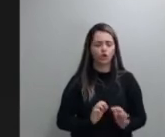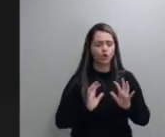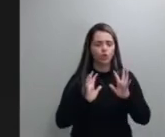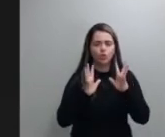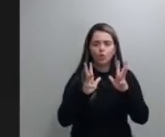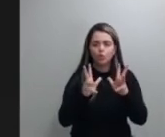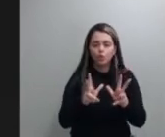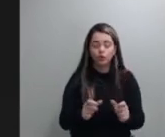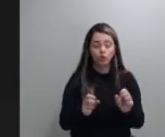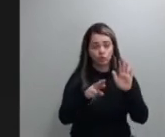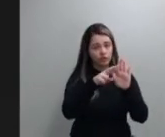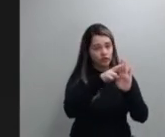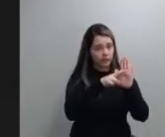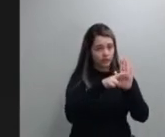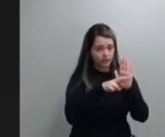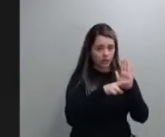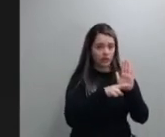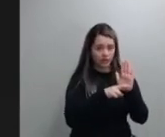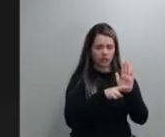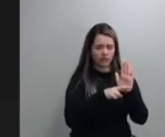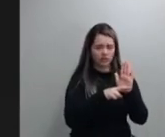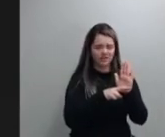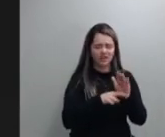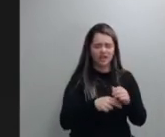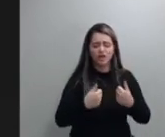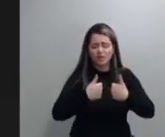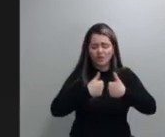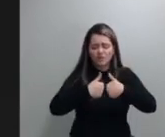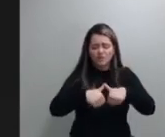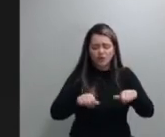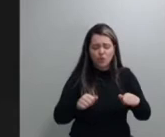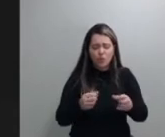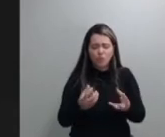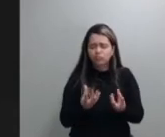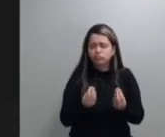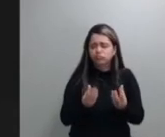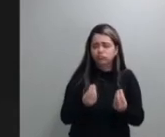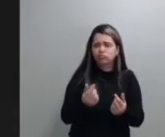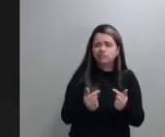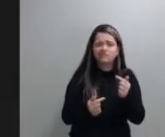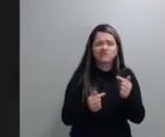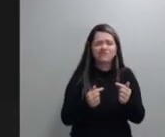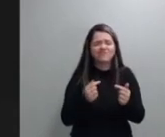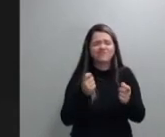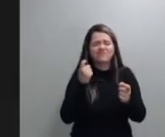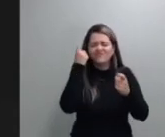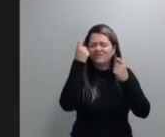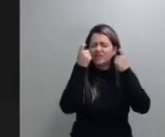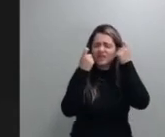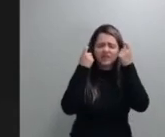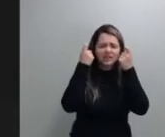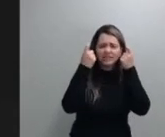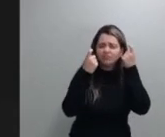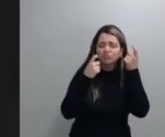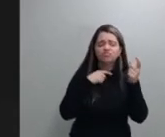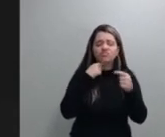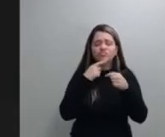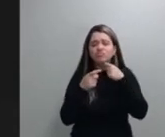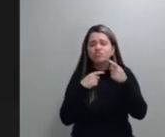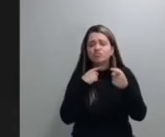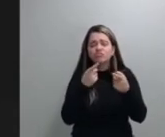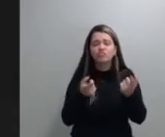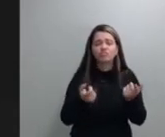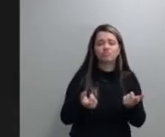forma bastante confusa, ter diversada com a devida vênia, e, espantosamente, esses embargos de declaração foram